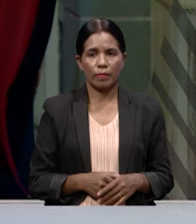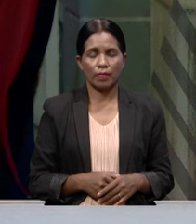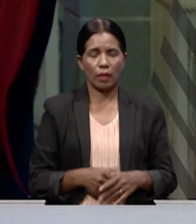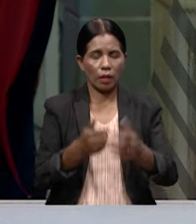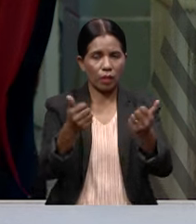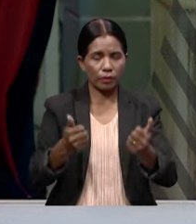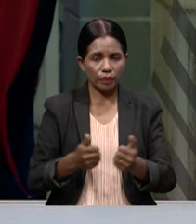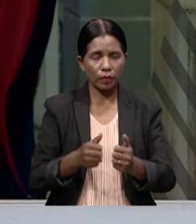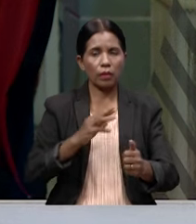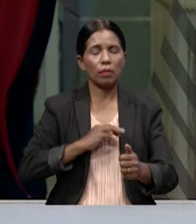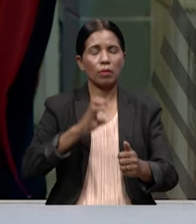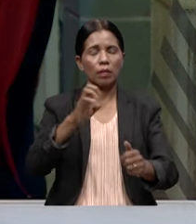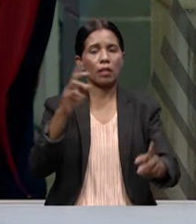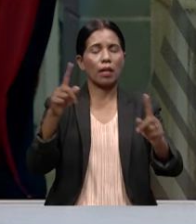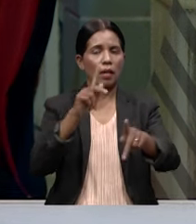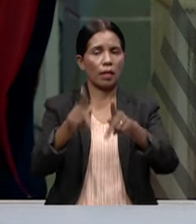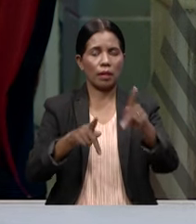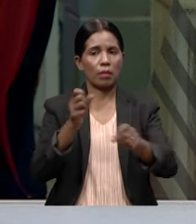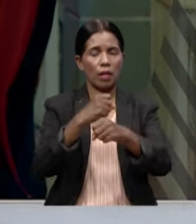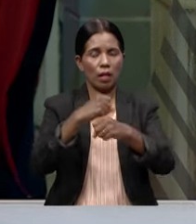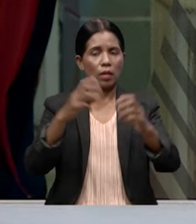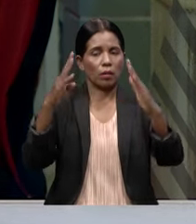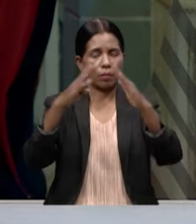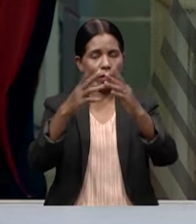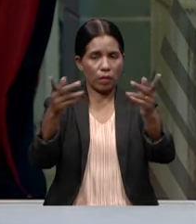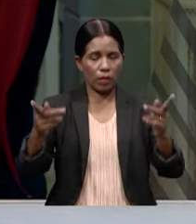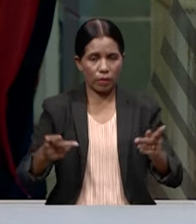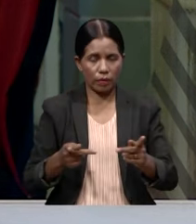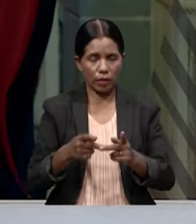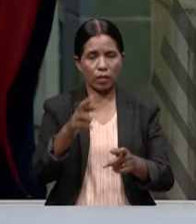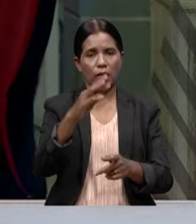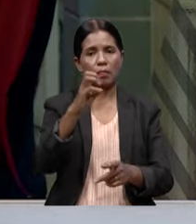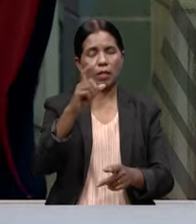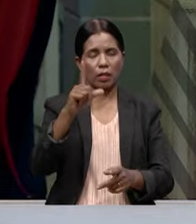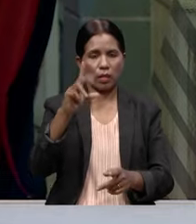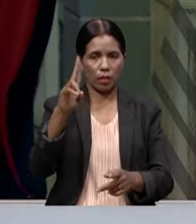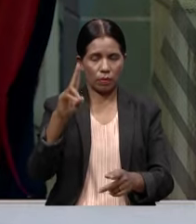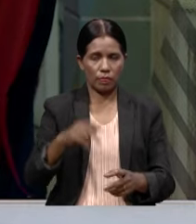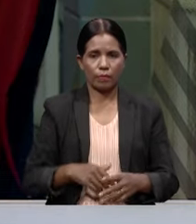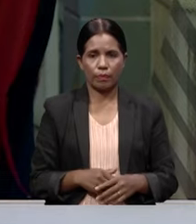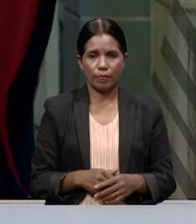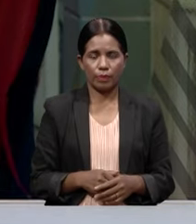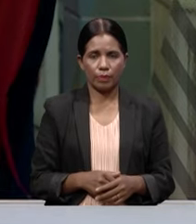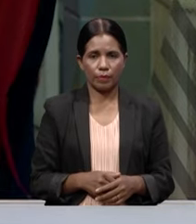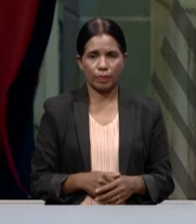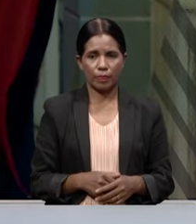Autoridade local mobilizou bando comunidade a construir uma área de turismo comunitário Rabilau.